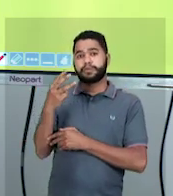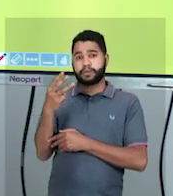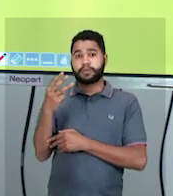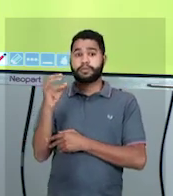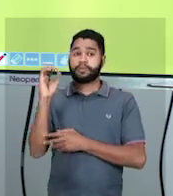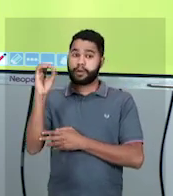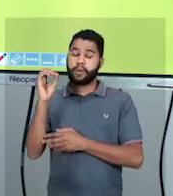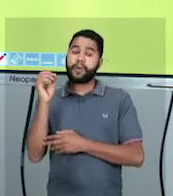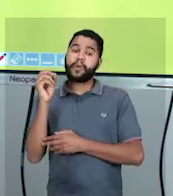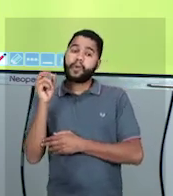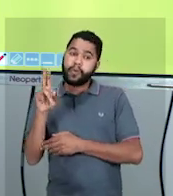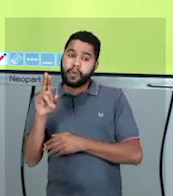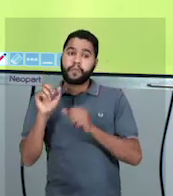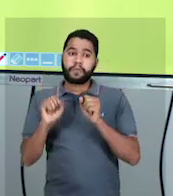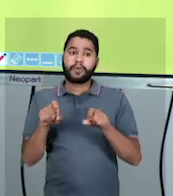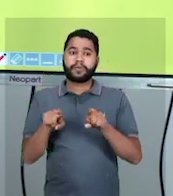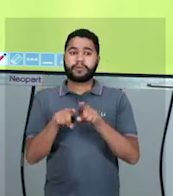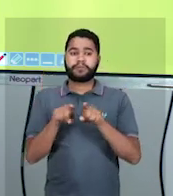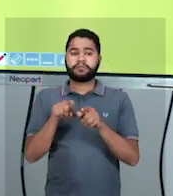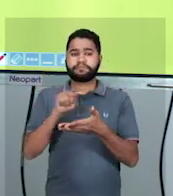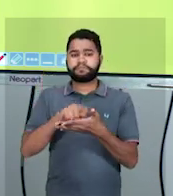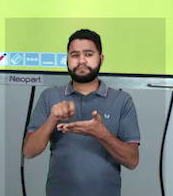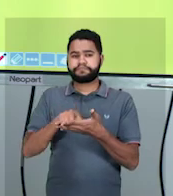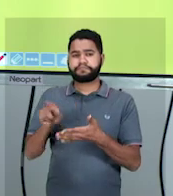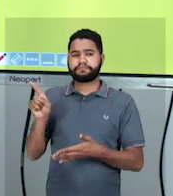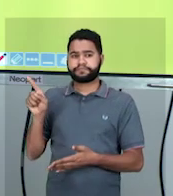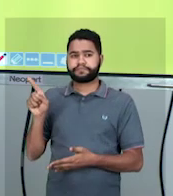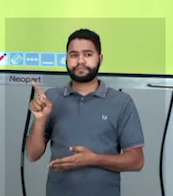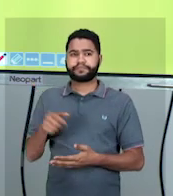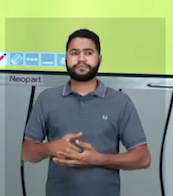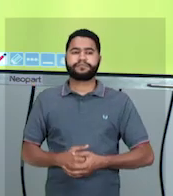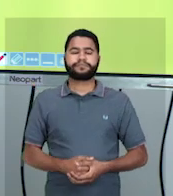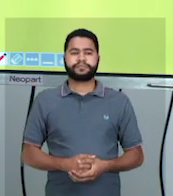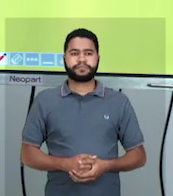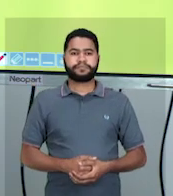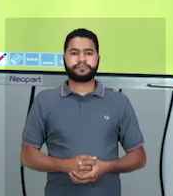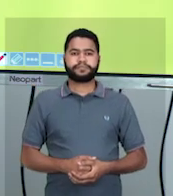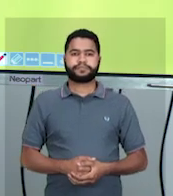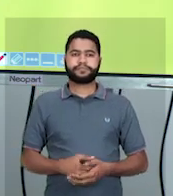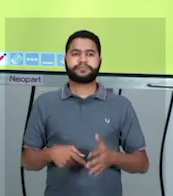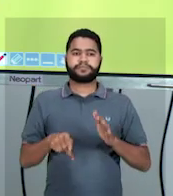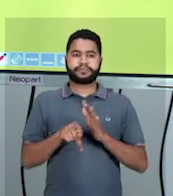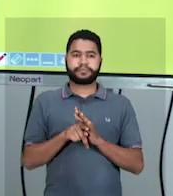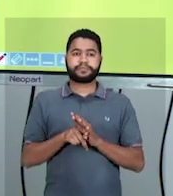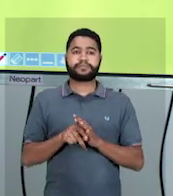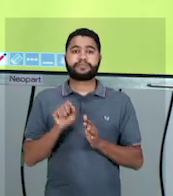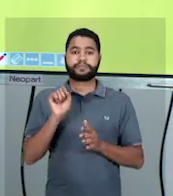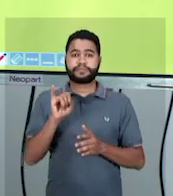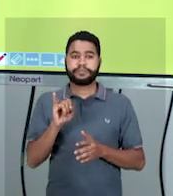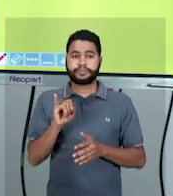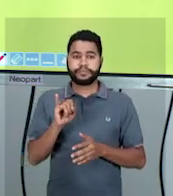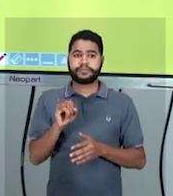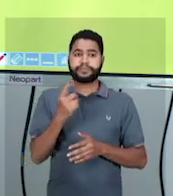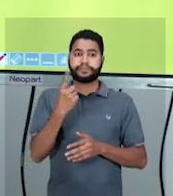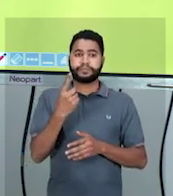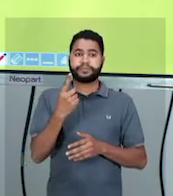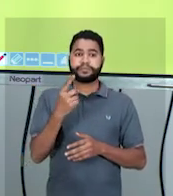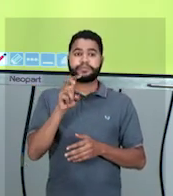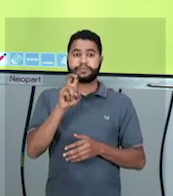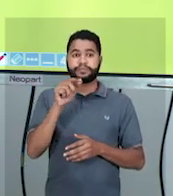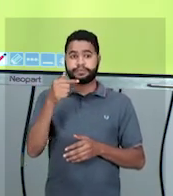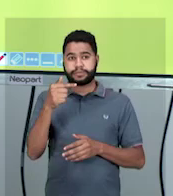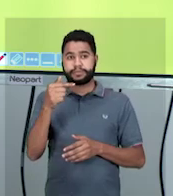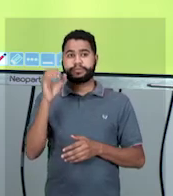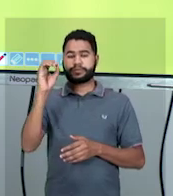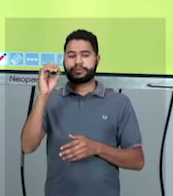ou então posso escrever assim também aqui tá casa decimal degraus é se eu quiser escrever minutos 57 graus